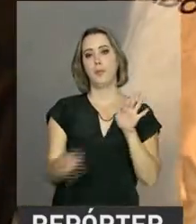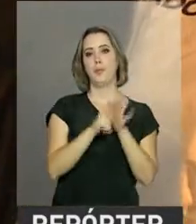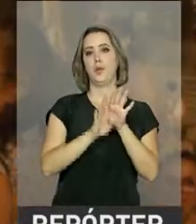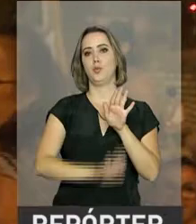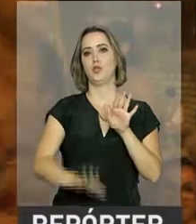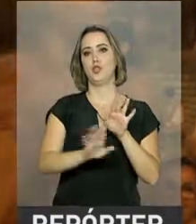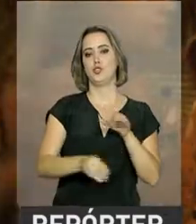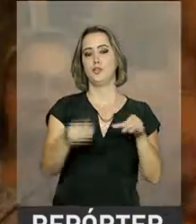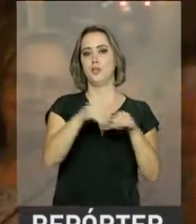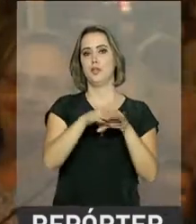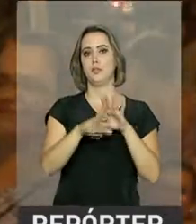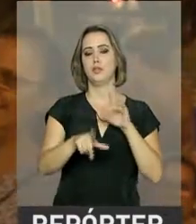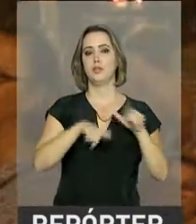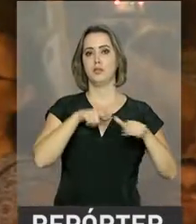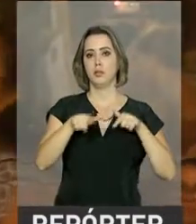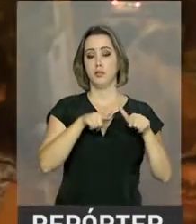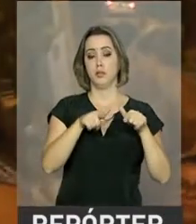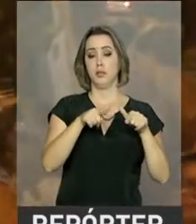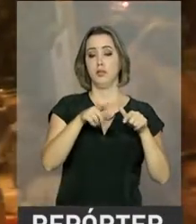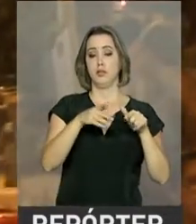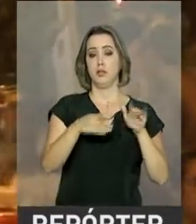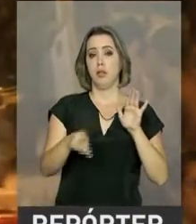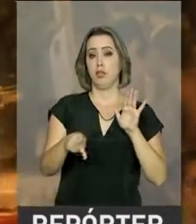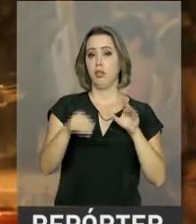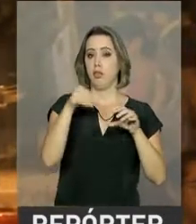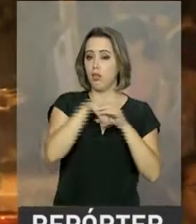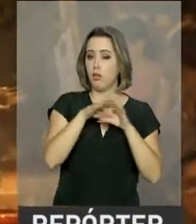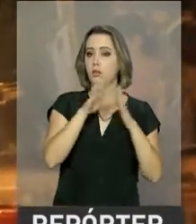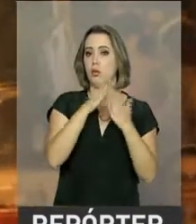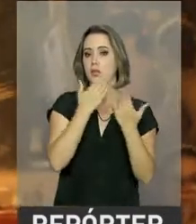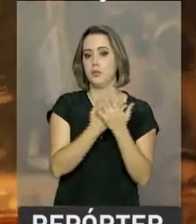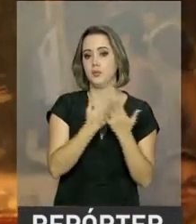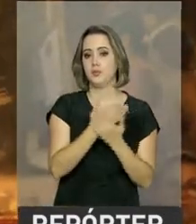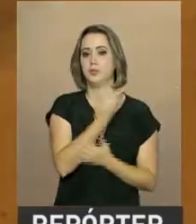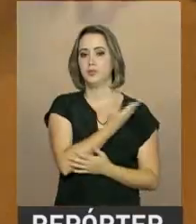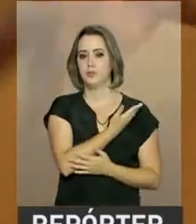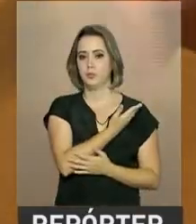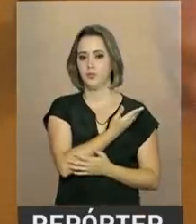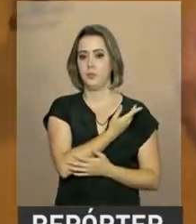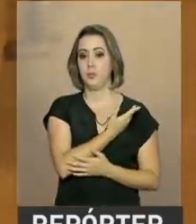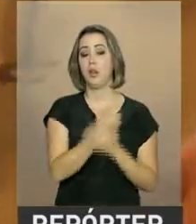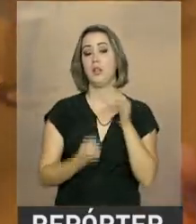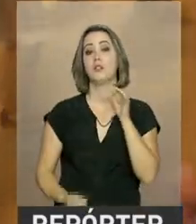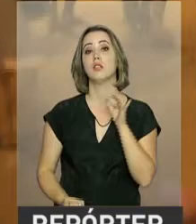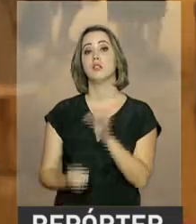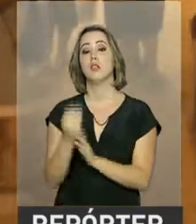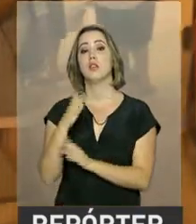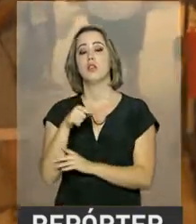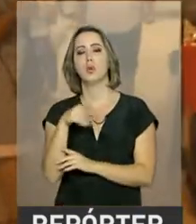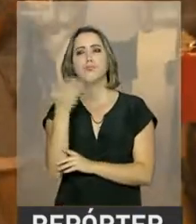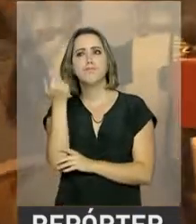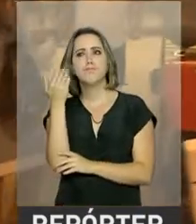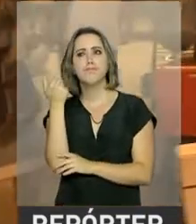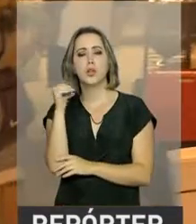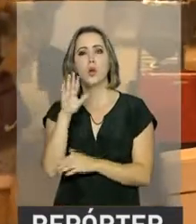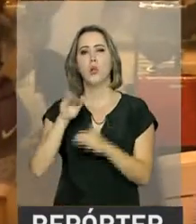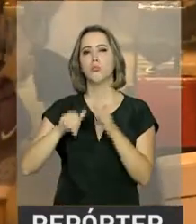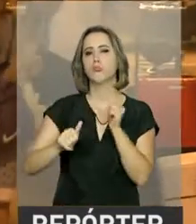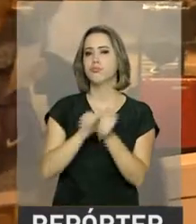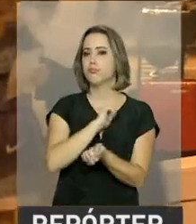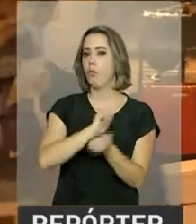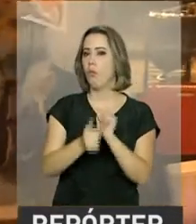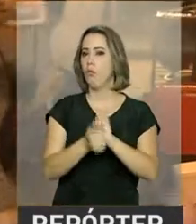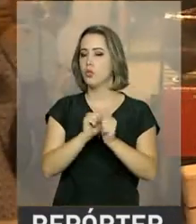Catalatas. Essa auditora fiscal faz parte do Comitê de Mega Eventos do Rio de Janeiro, criado na Copa do Mundo para proteger crianças